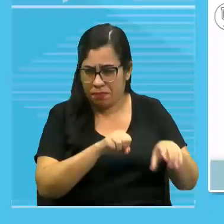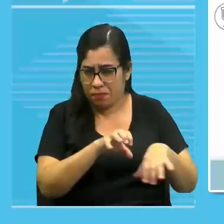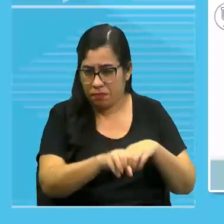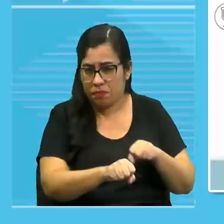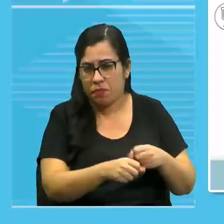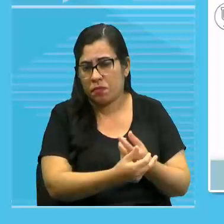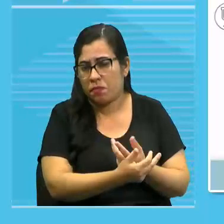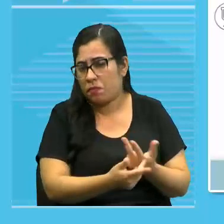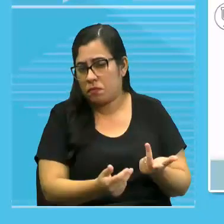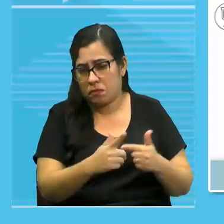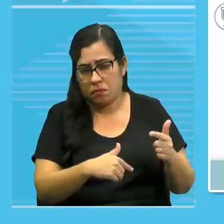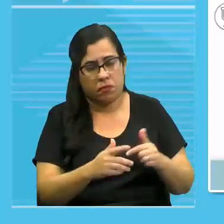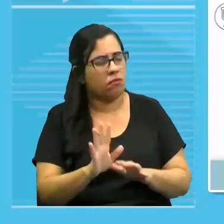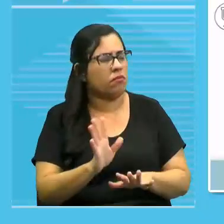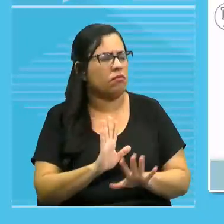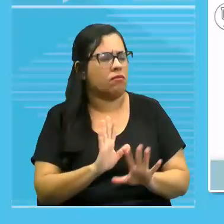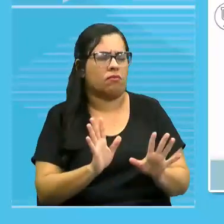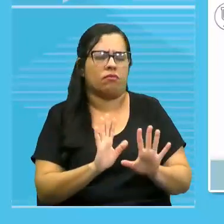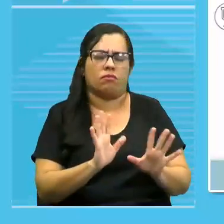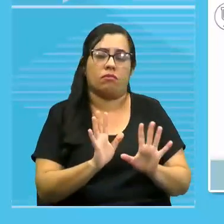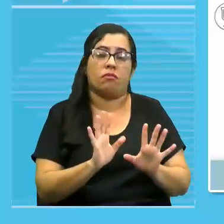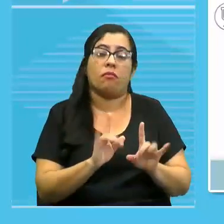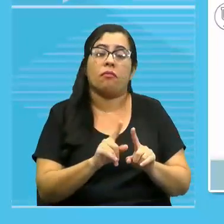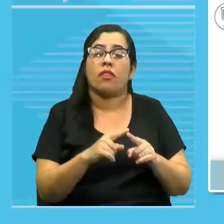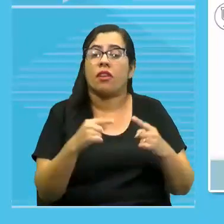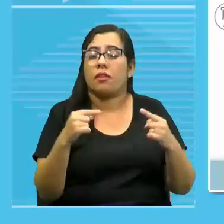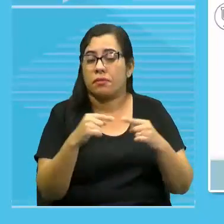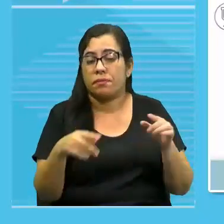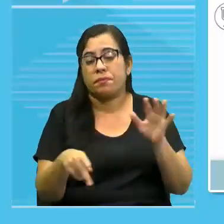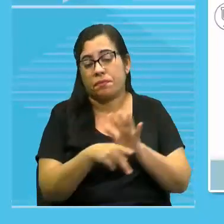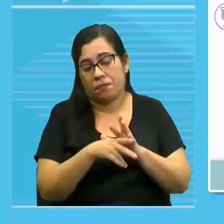faz parte do processo de reciclagem